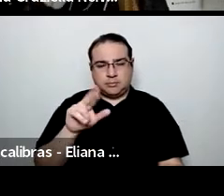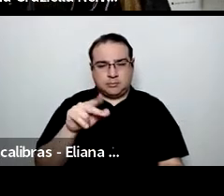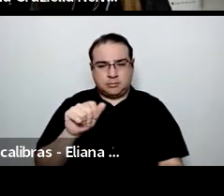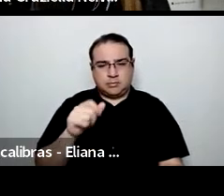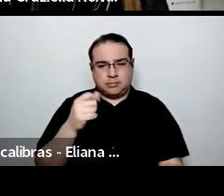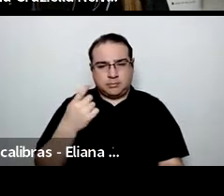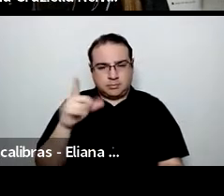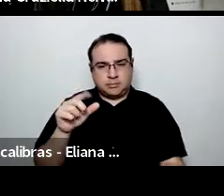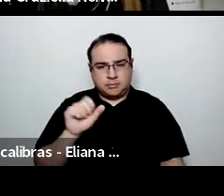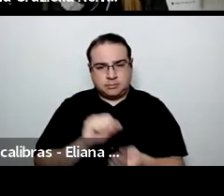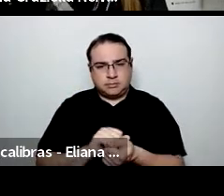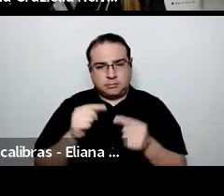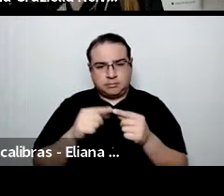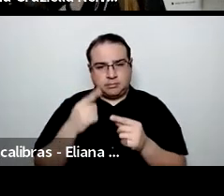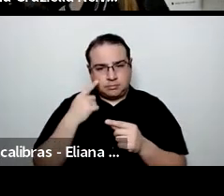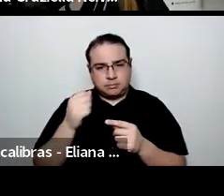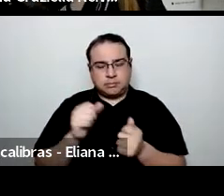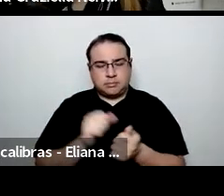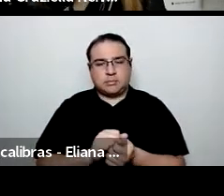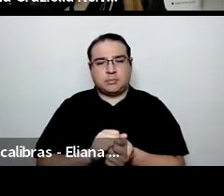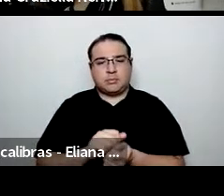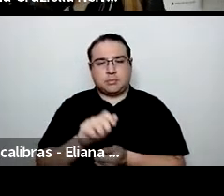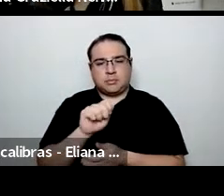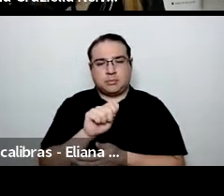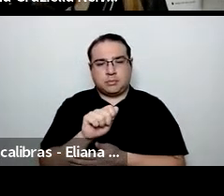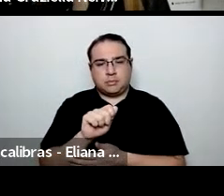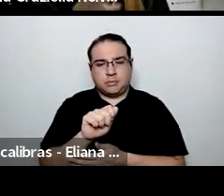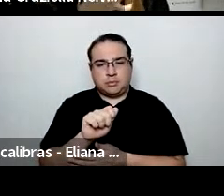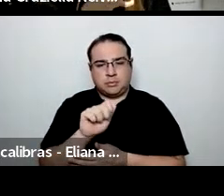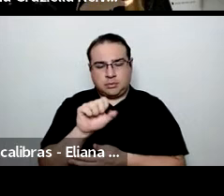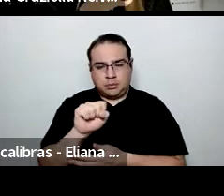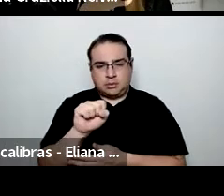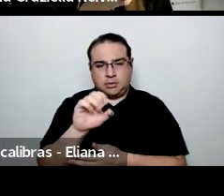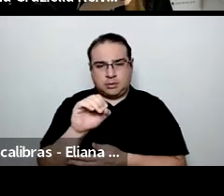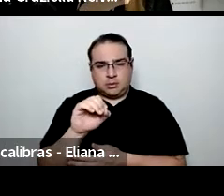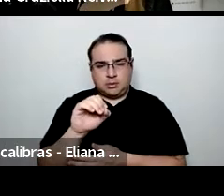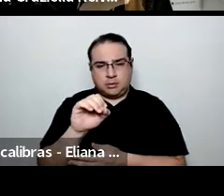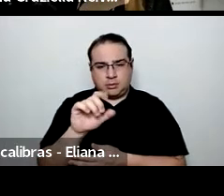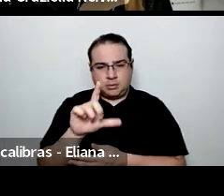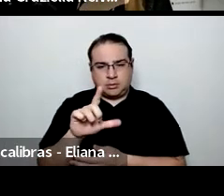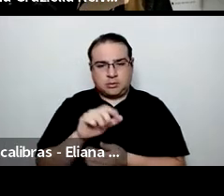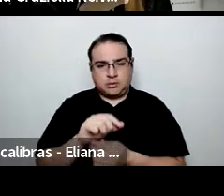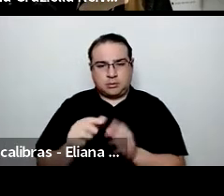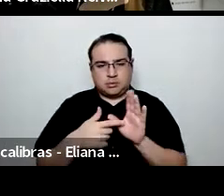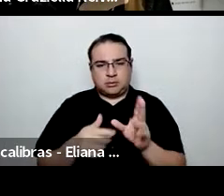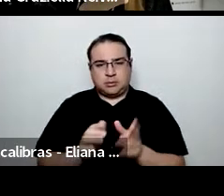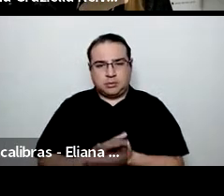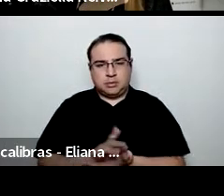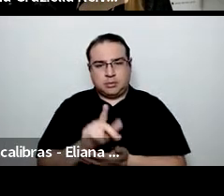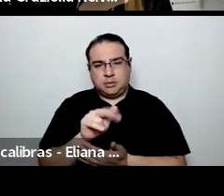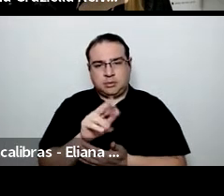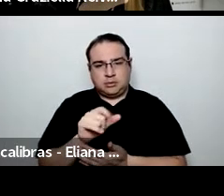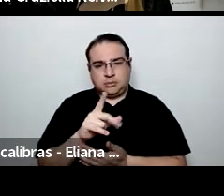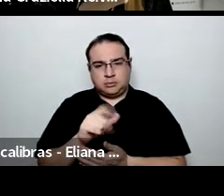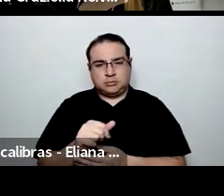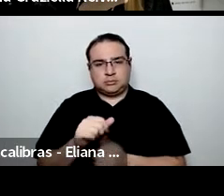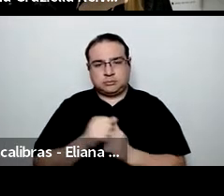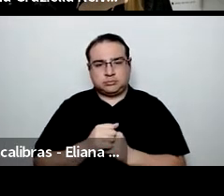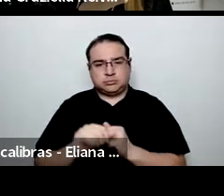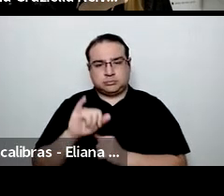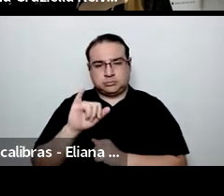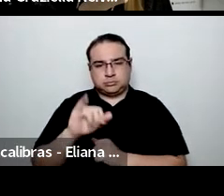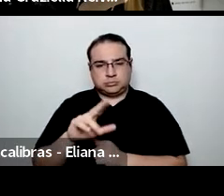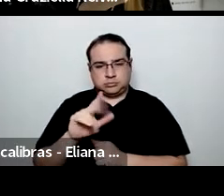outros interessados José é o SOS SOS Garcia Souza advogada